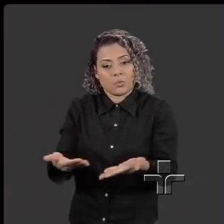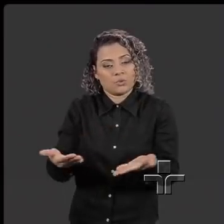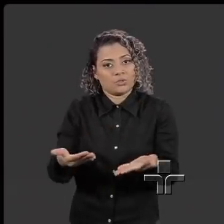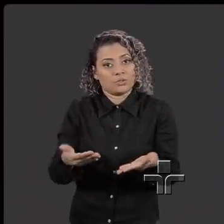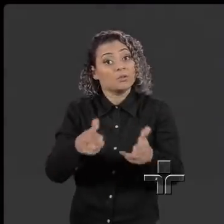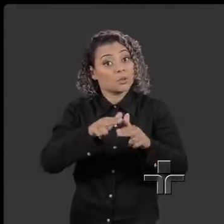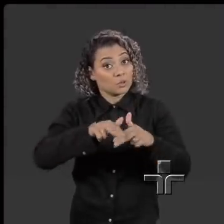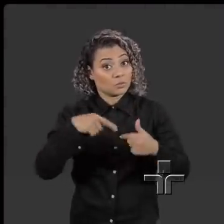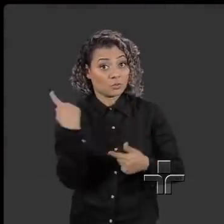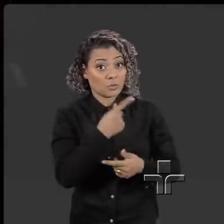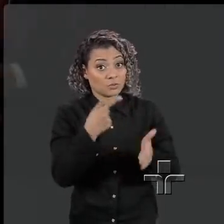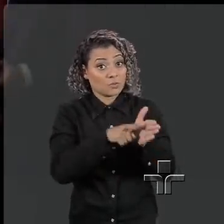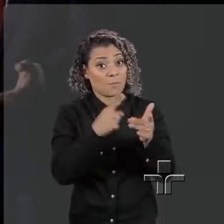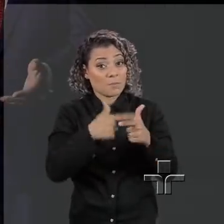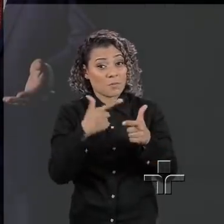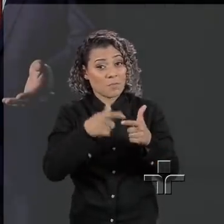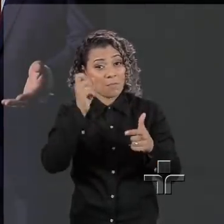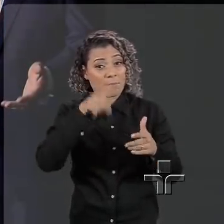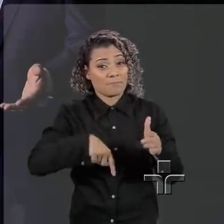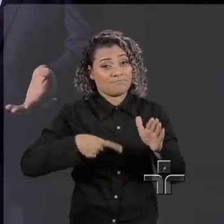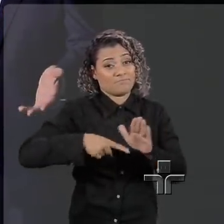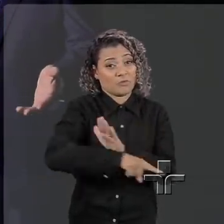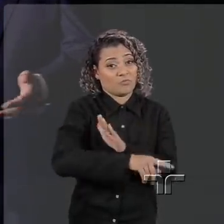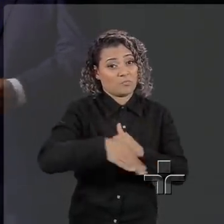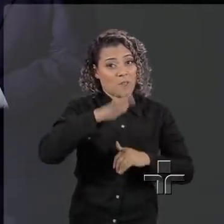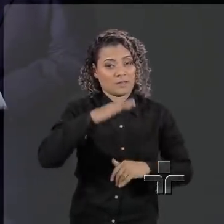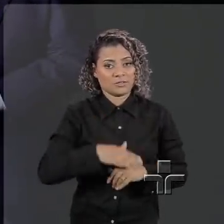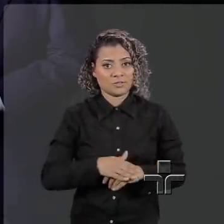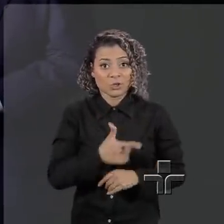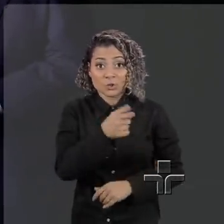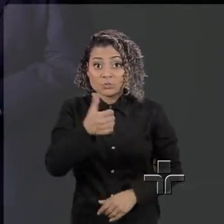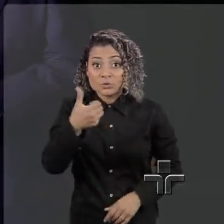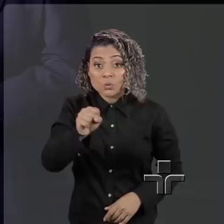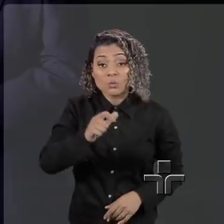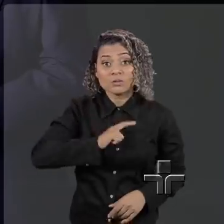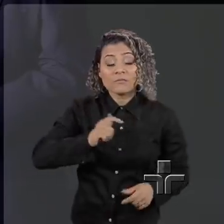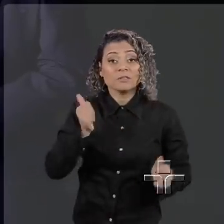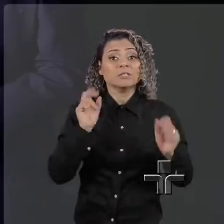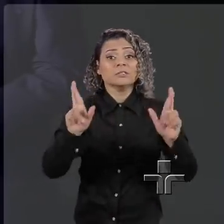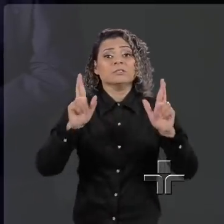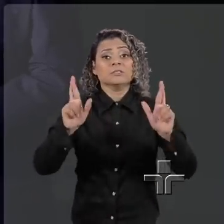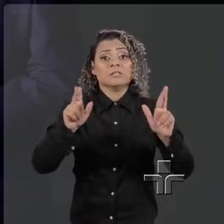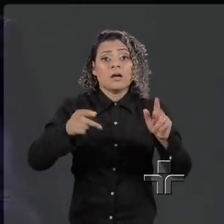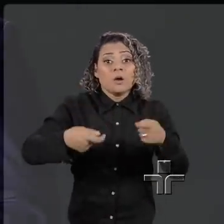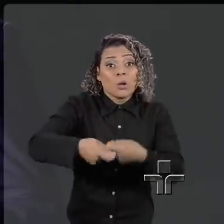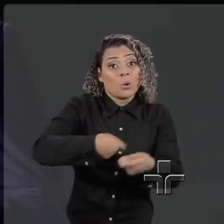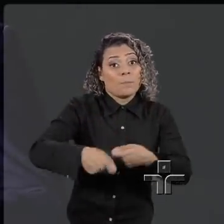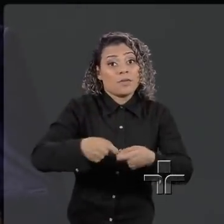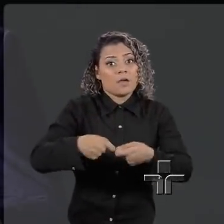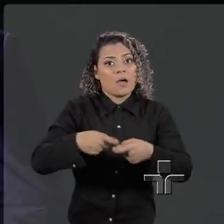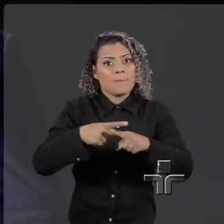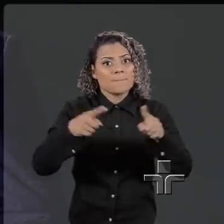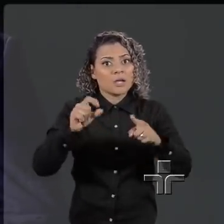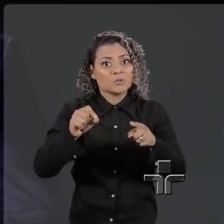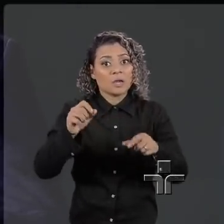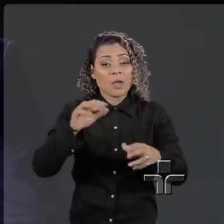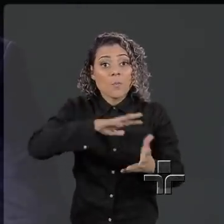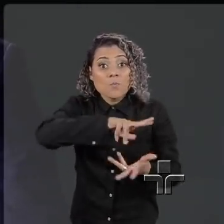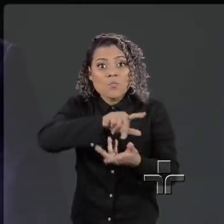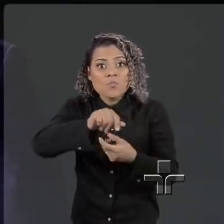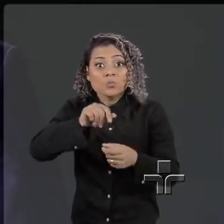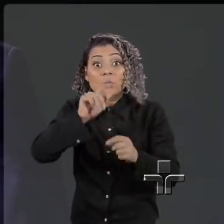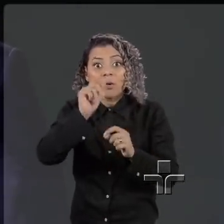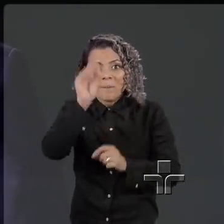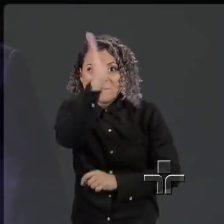problema é bem mais profundo. 2018 foi um ano de expectativa na economia até a definição do novo governo. E o país parou com a